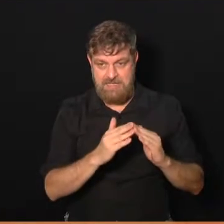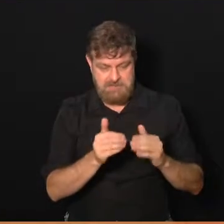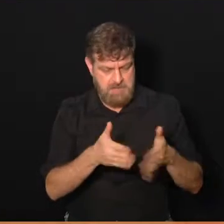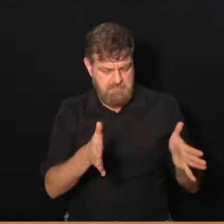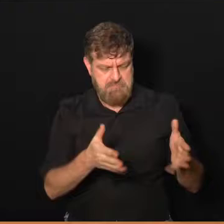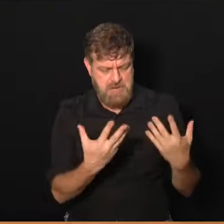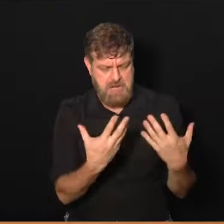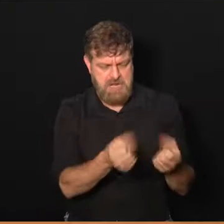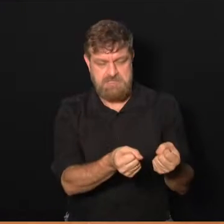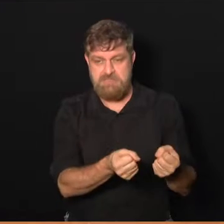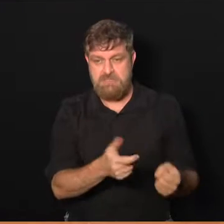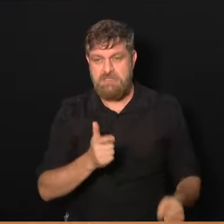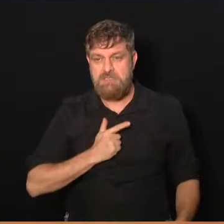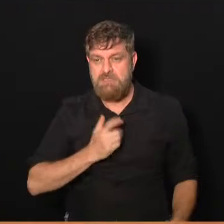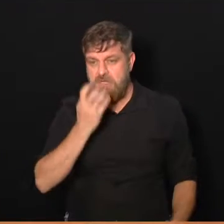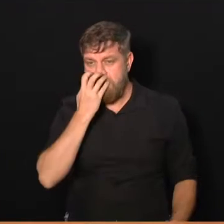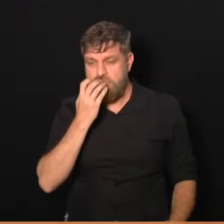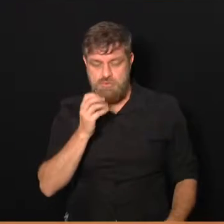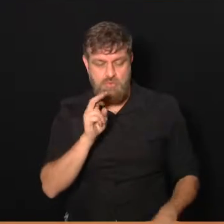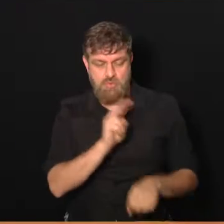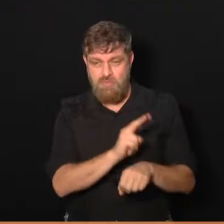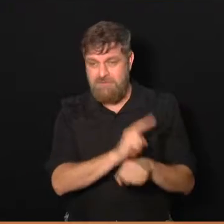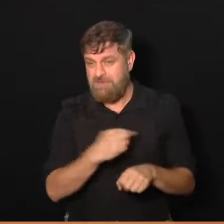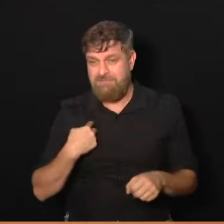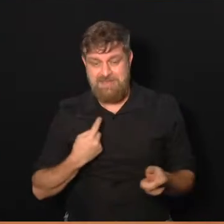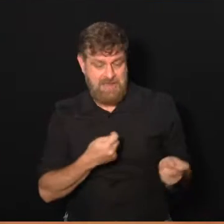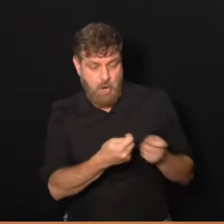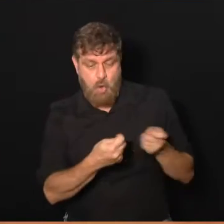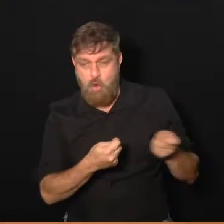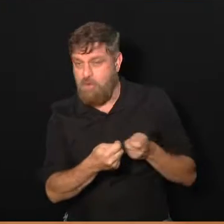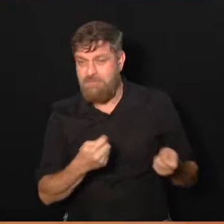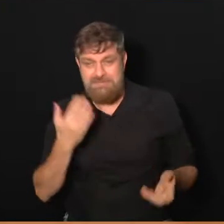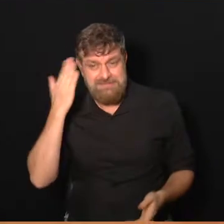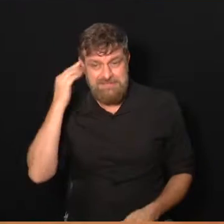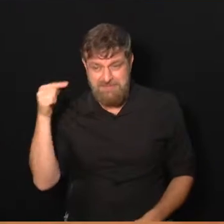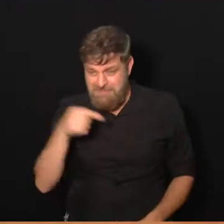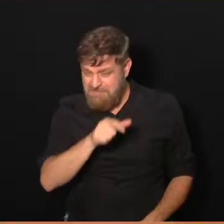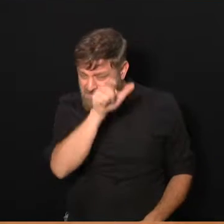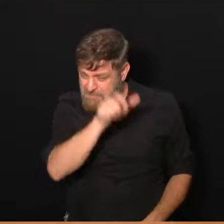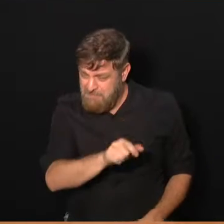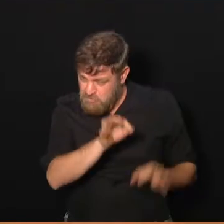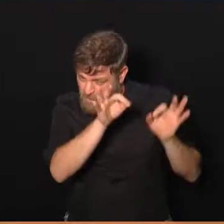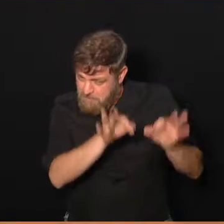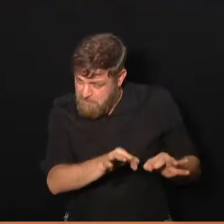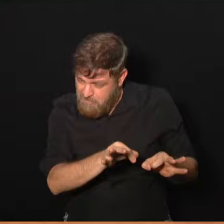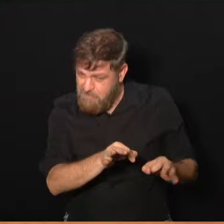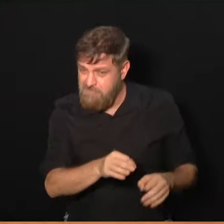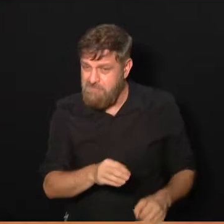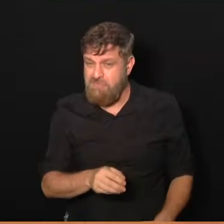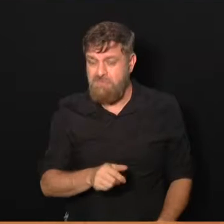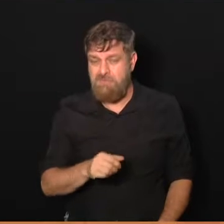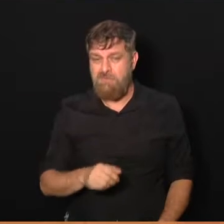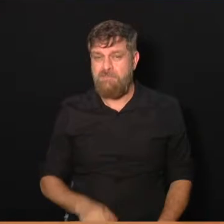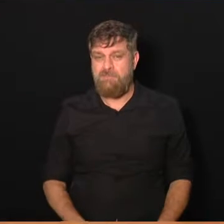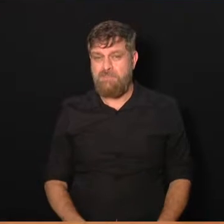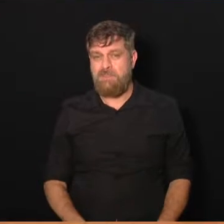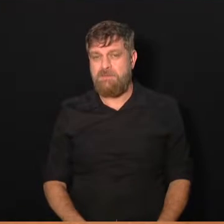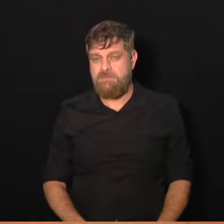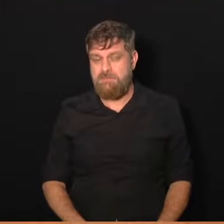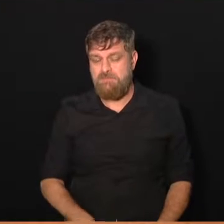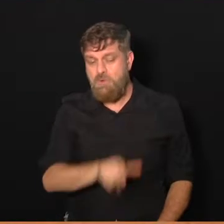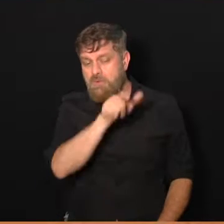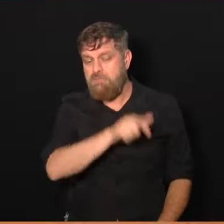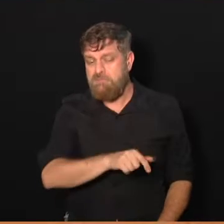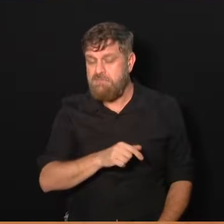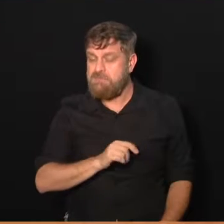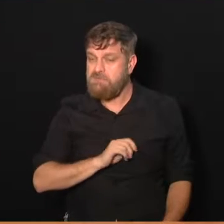oferecendo esse tipo de serviço, mas que a gente não tem controle se são pessoas idôneas ou não, né? Então, seria